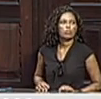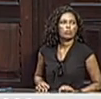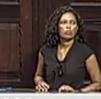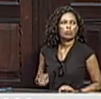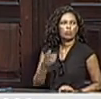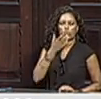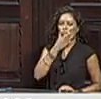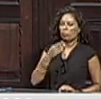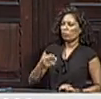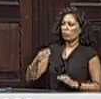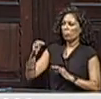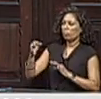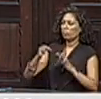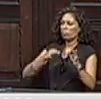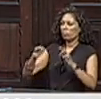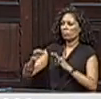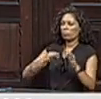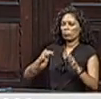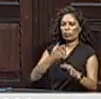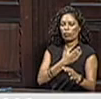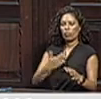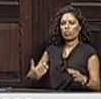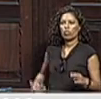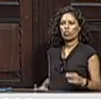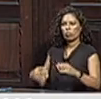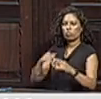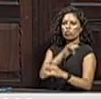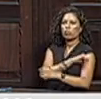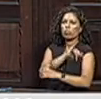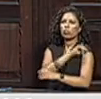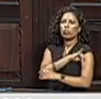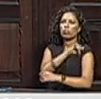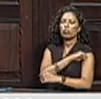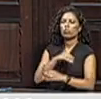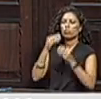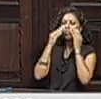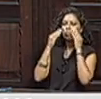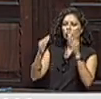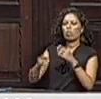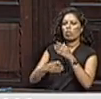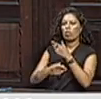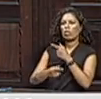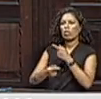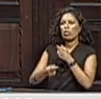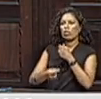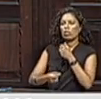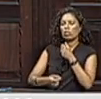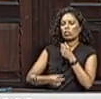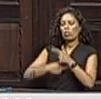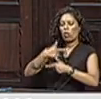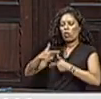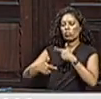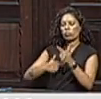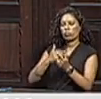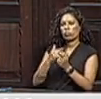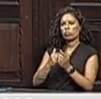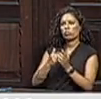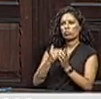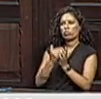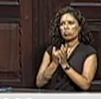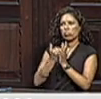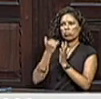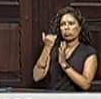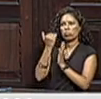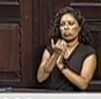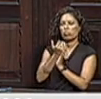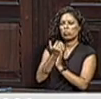as associações patronais e também os economistas. Então não